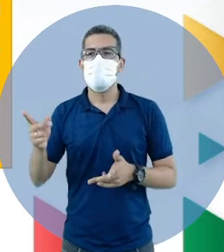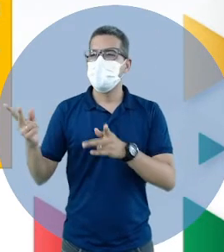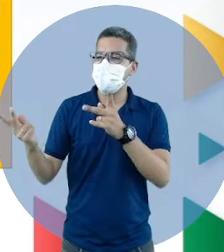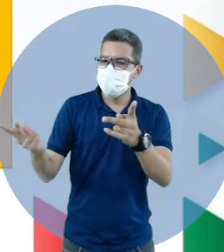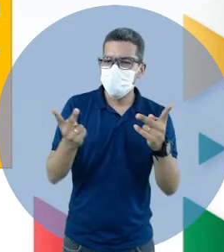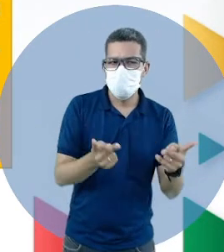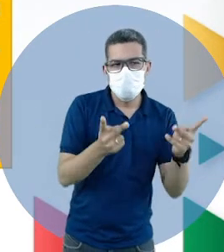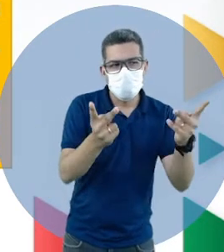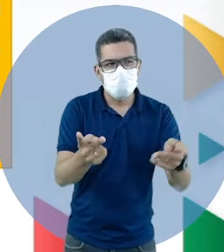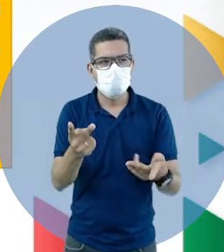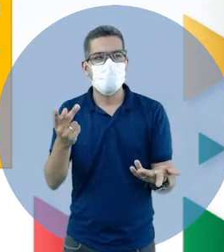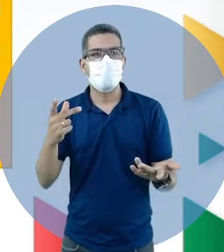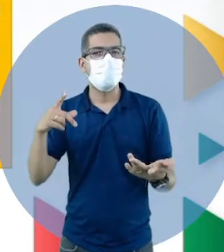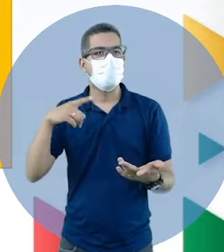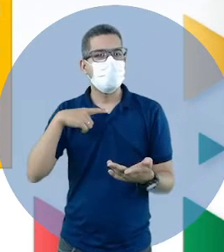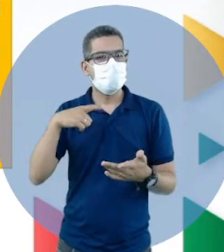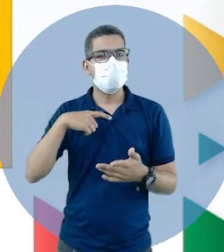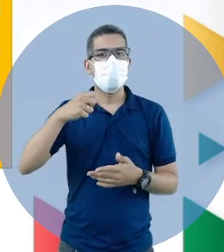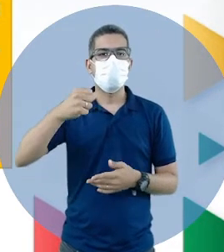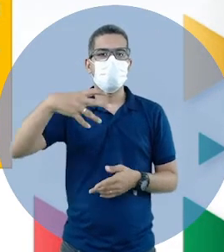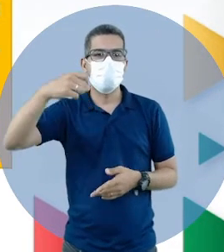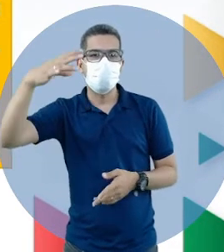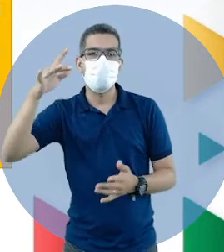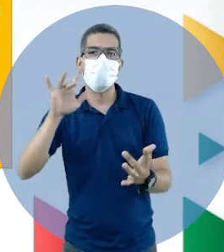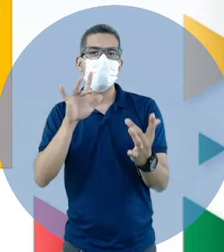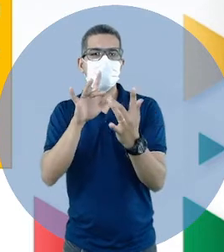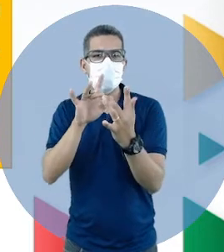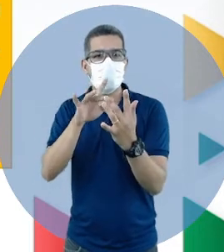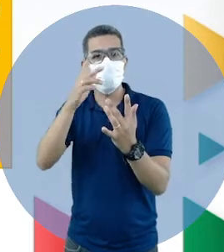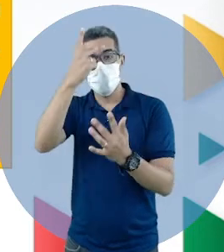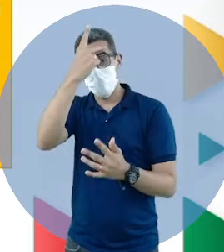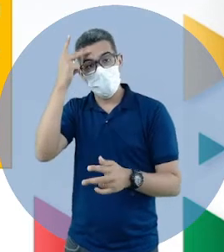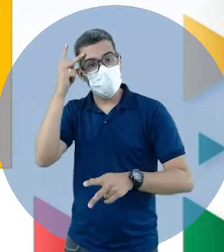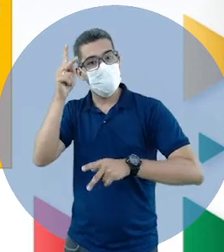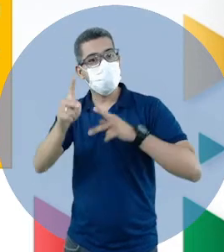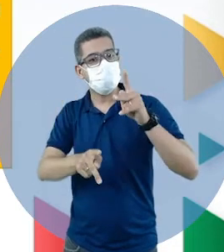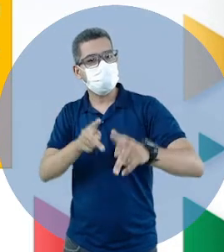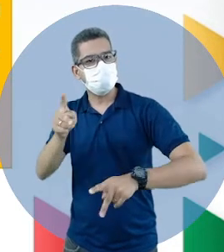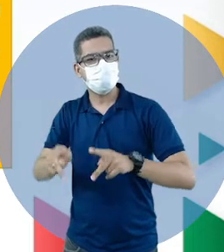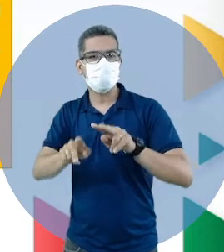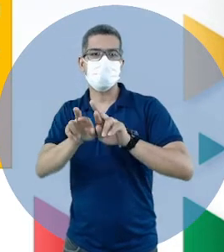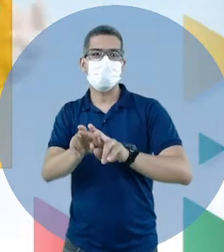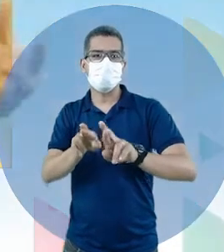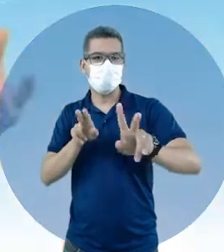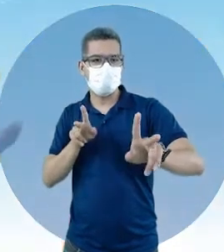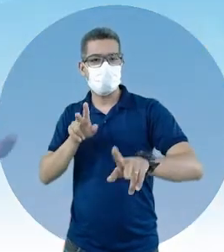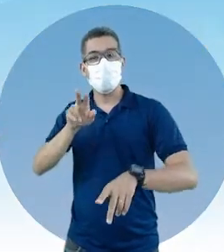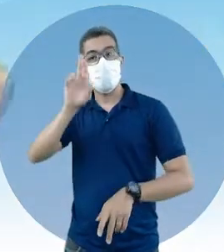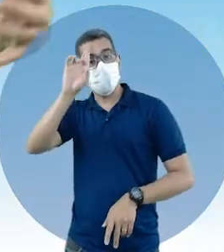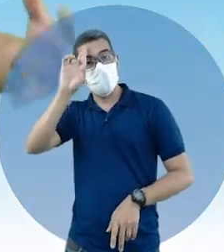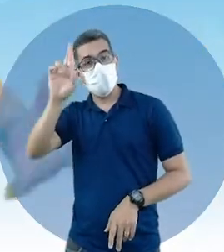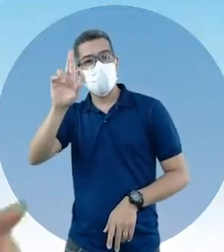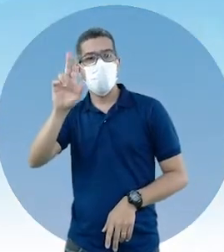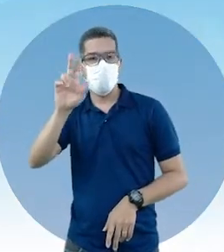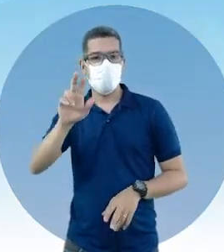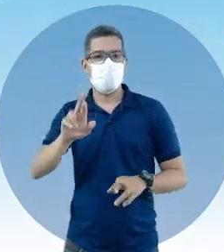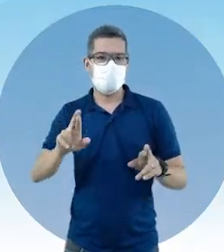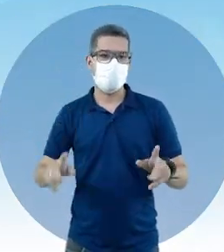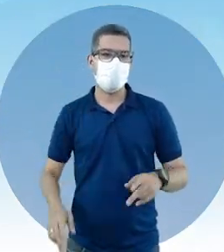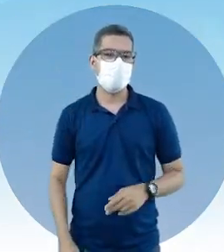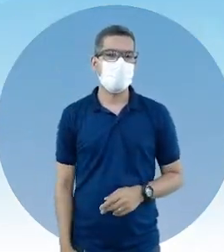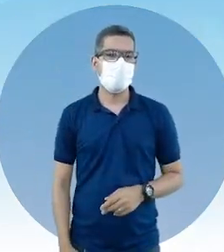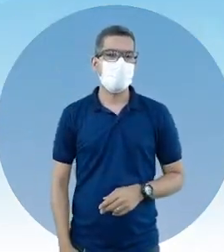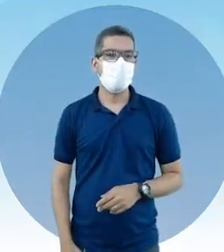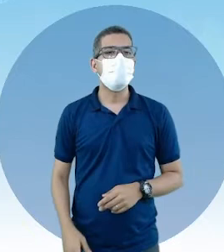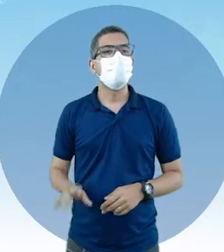em suas viagens, ele teve contato com povos diferentes, com lideranças diferentes, não só com